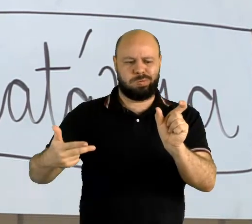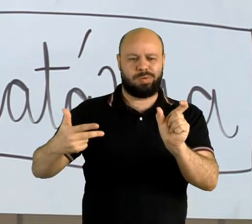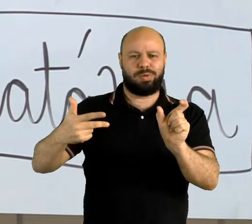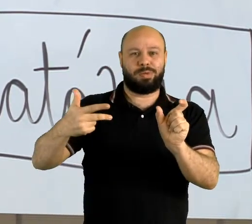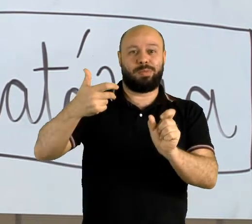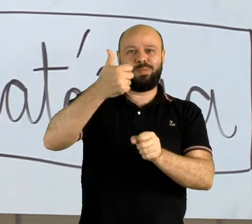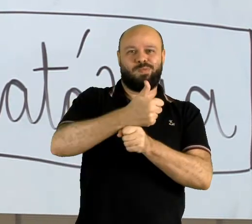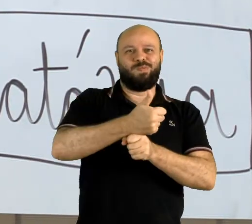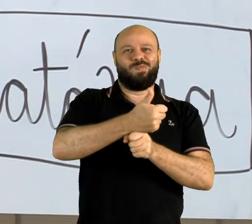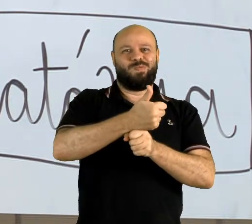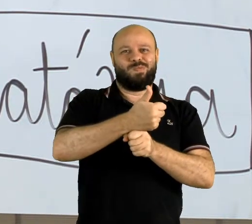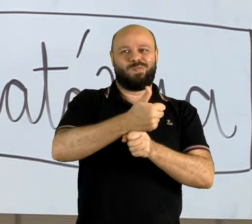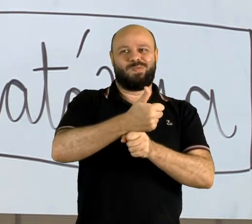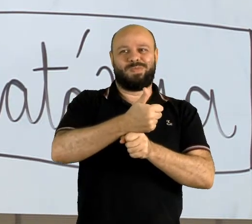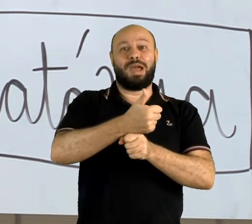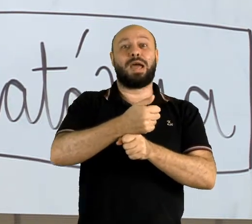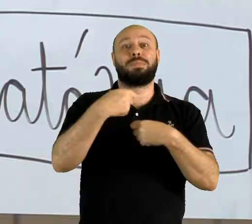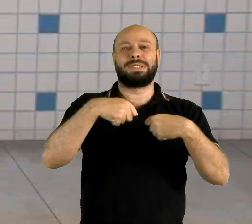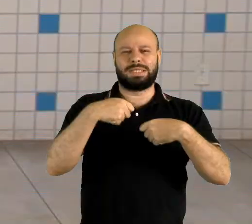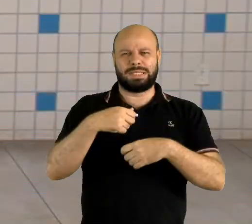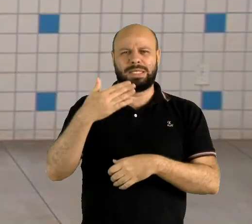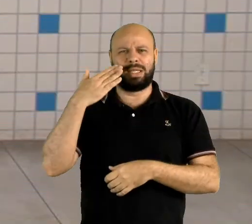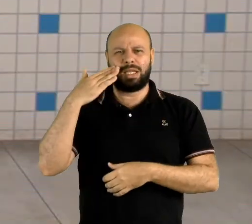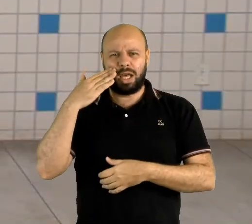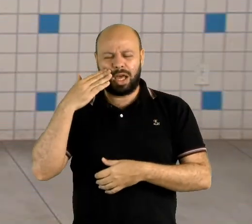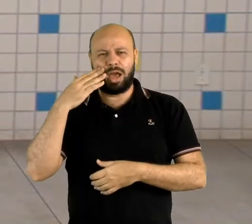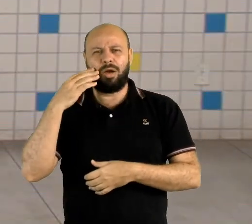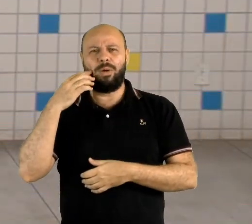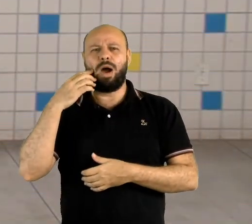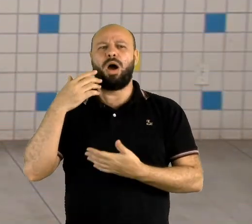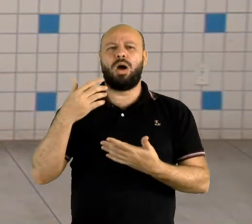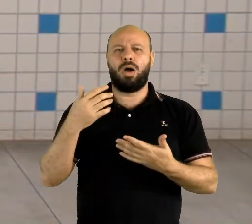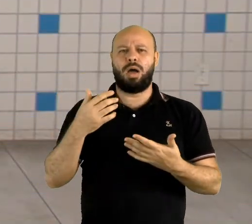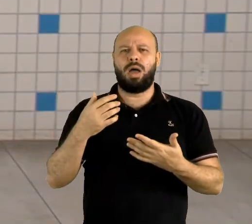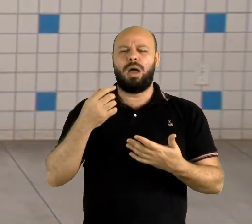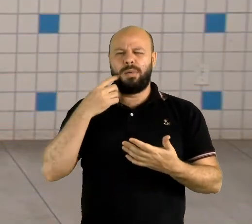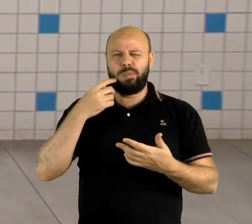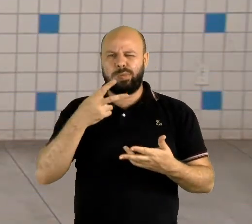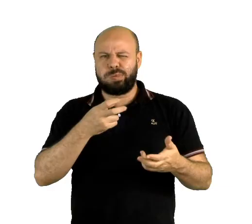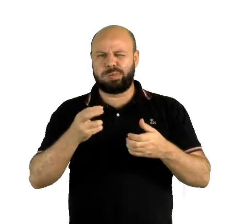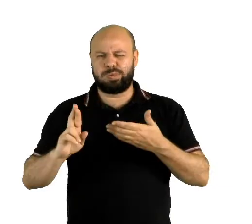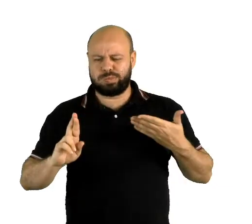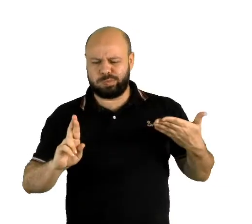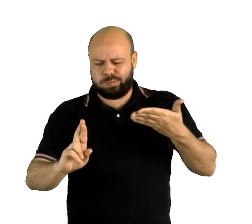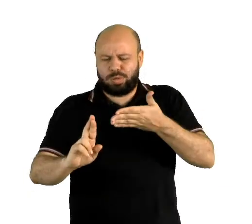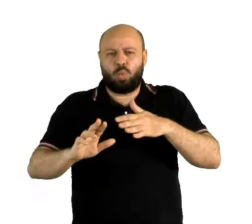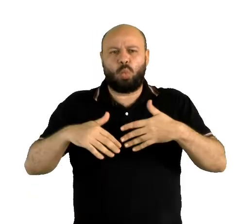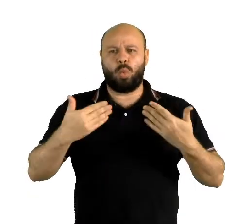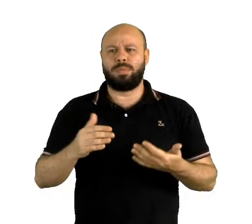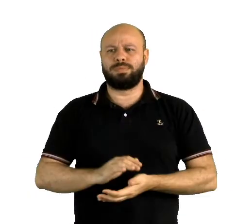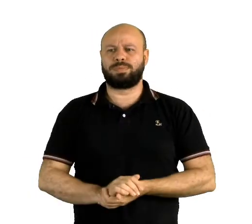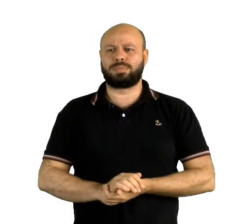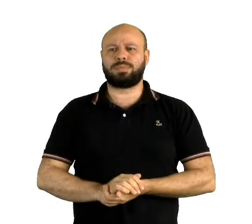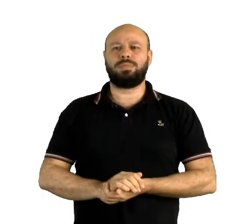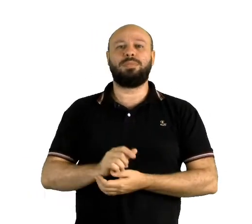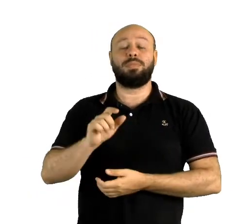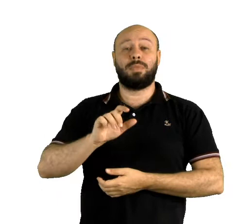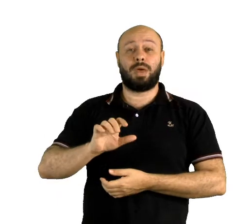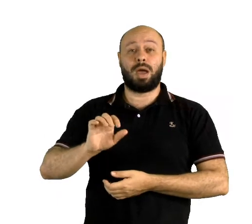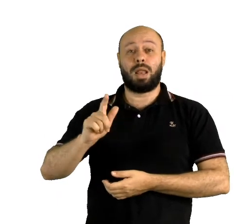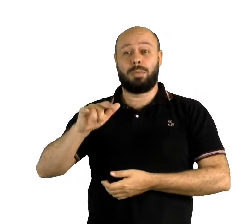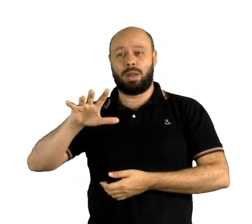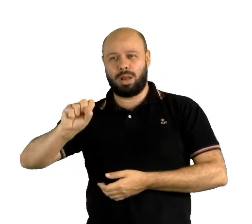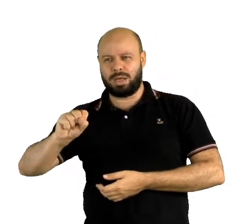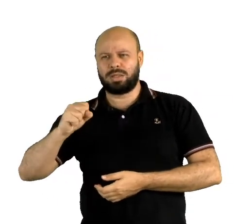vai ter que ler com atenção para identificar o referente do pronome isso. As libélulas apresentam